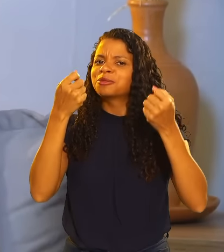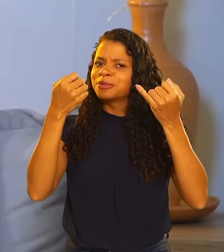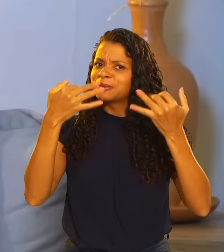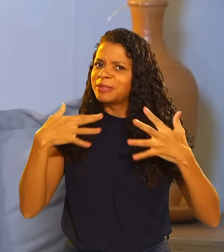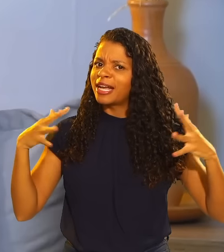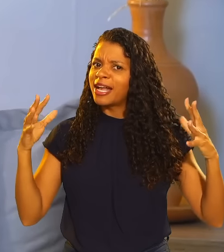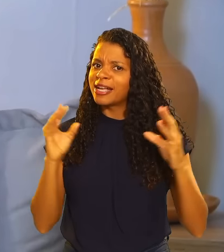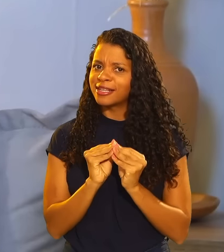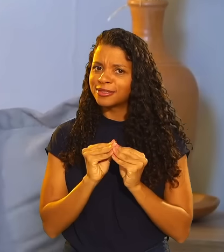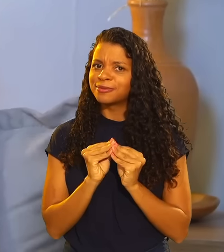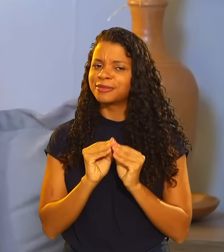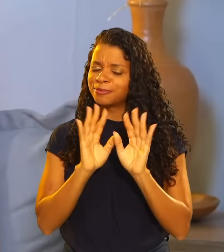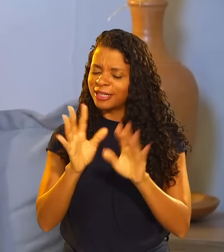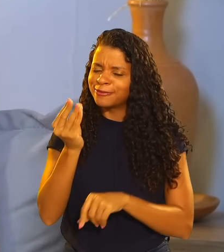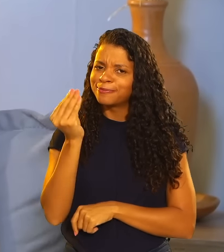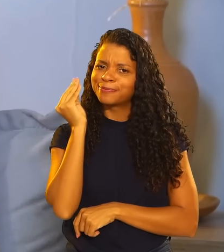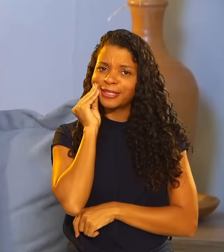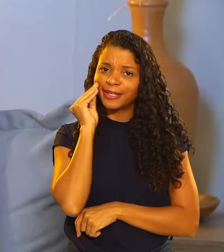aqui fazer o melhor.